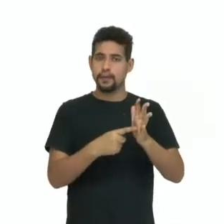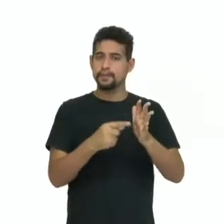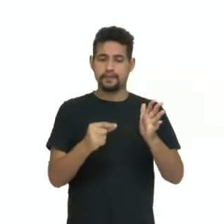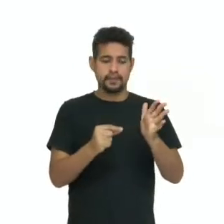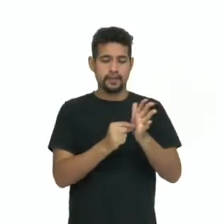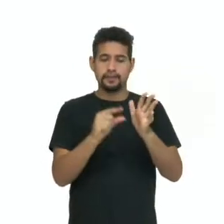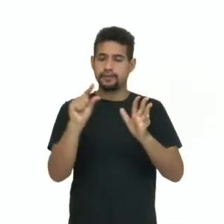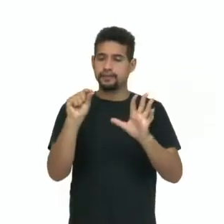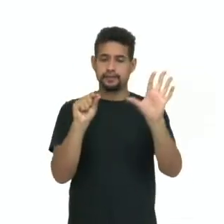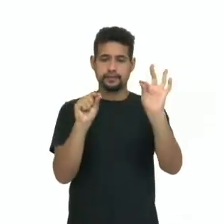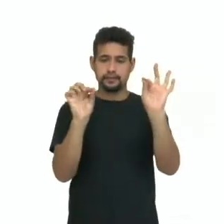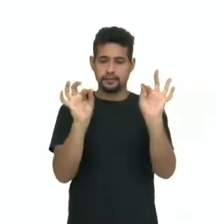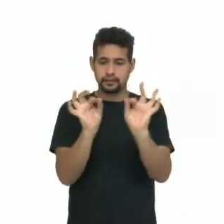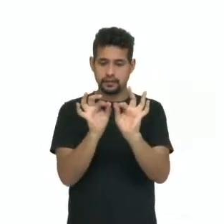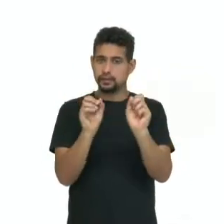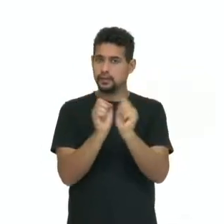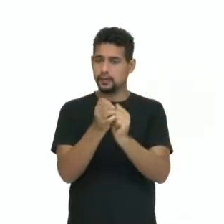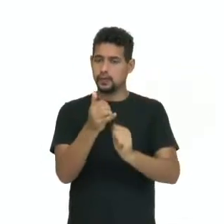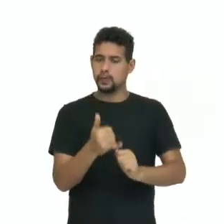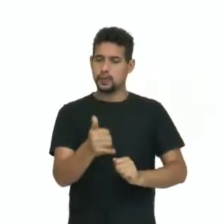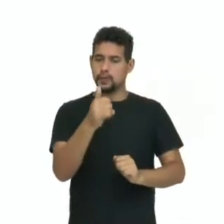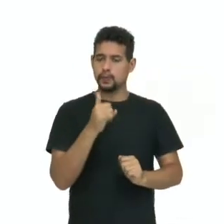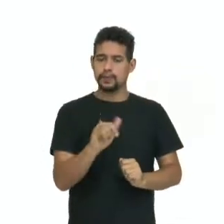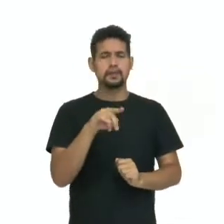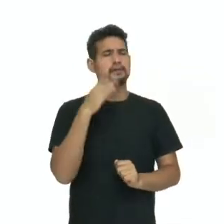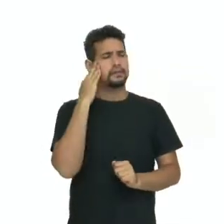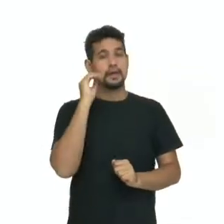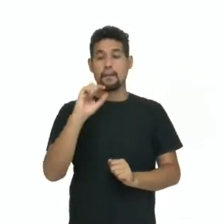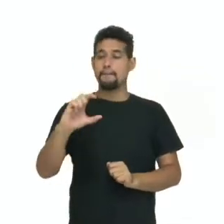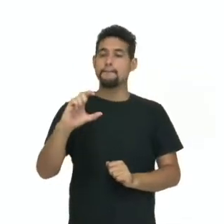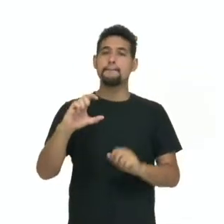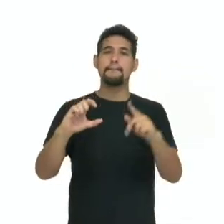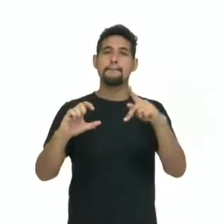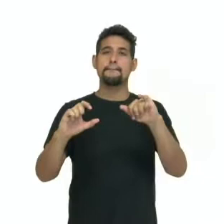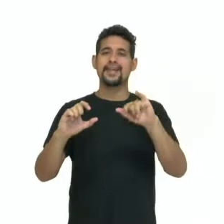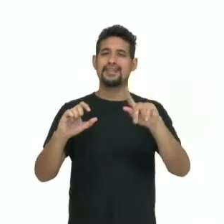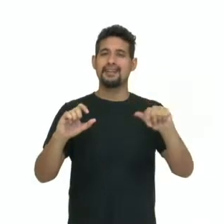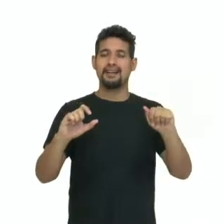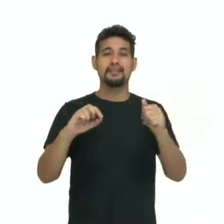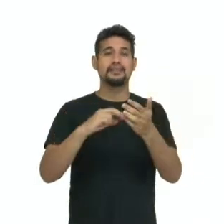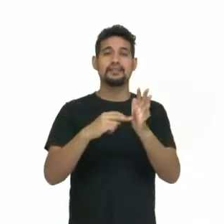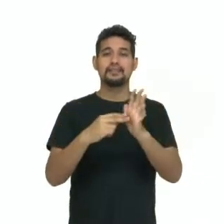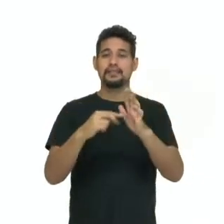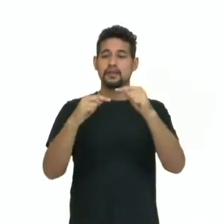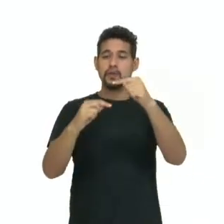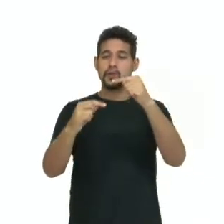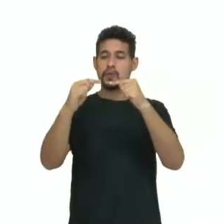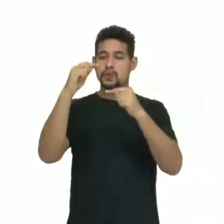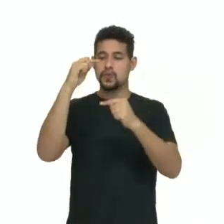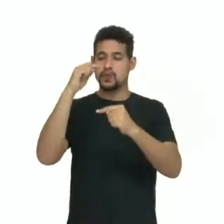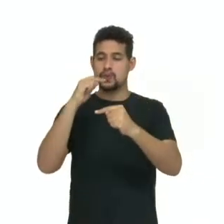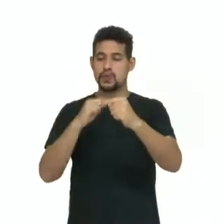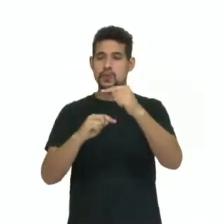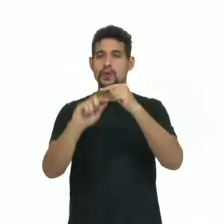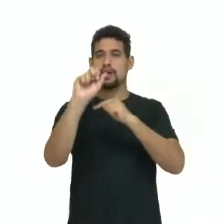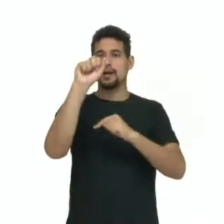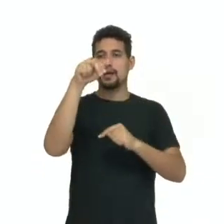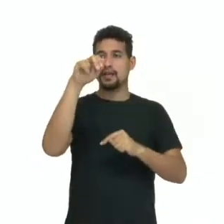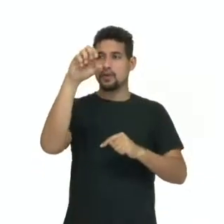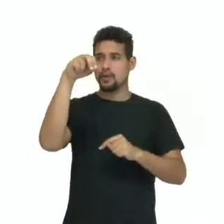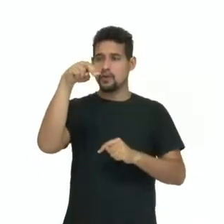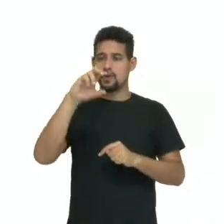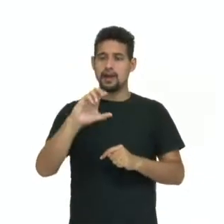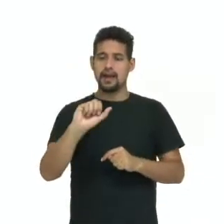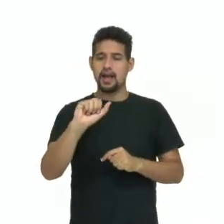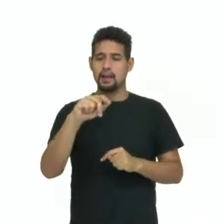ou pilha ou gerador. E sabemos que nas pilhas o sentido da corrente é do ânodo para o cátodo. Lembrando que os polos são ligados